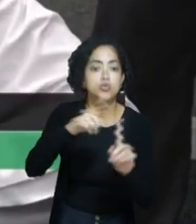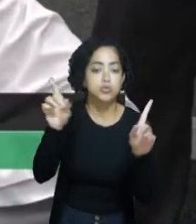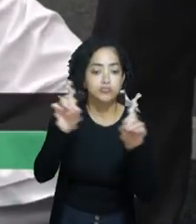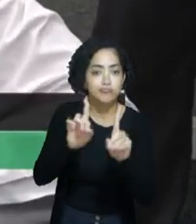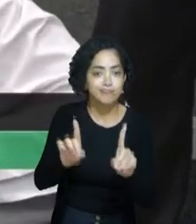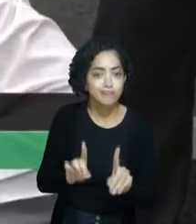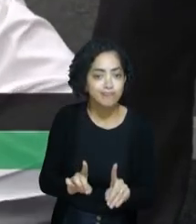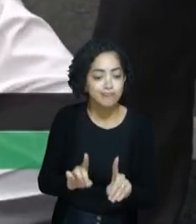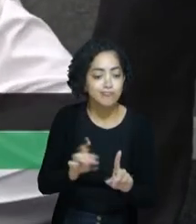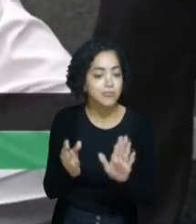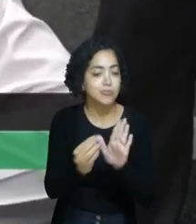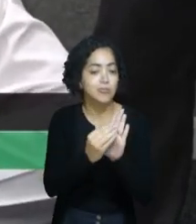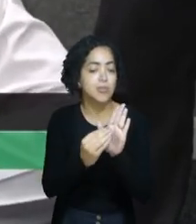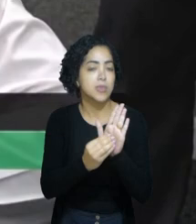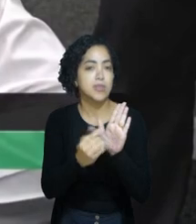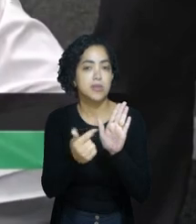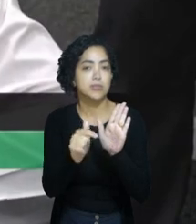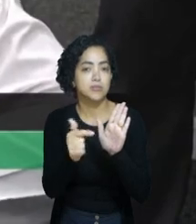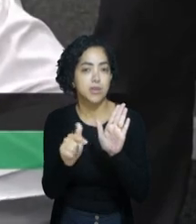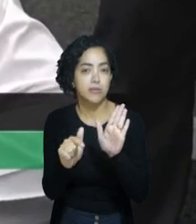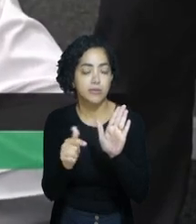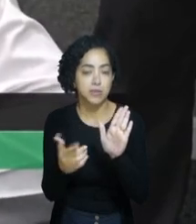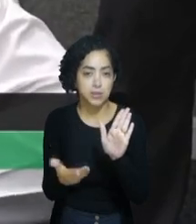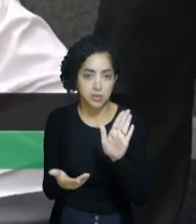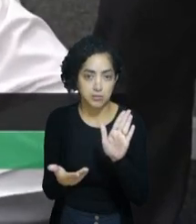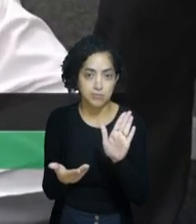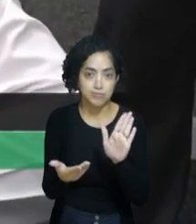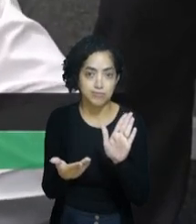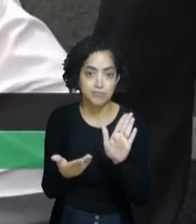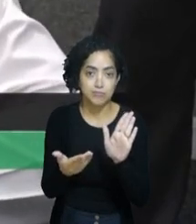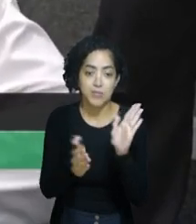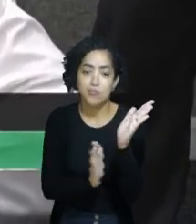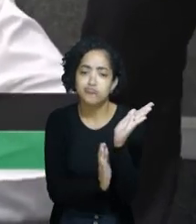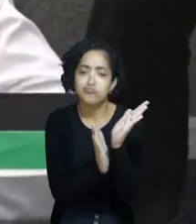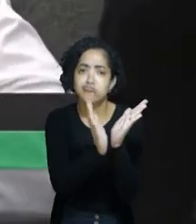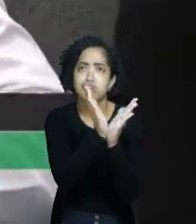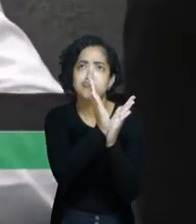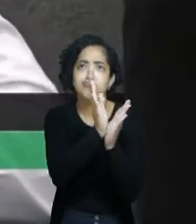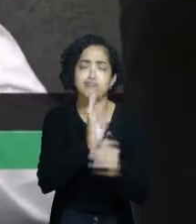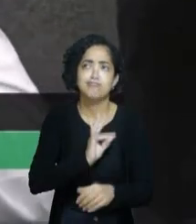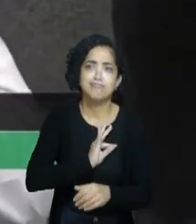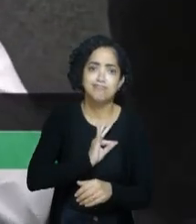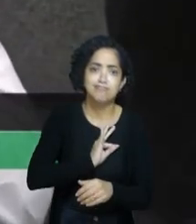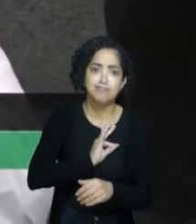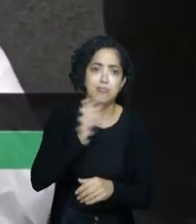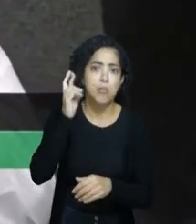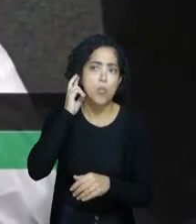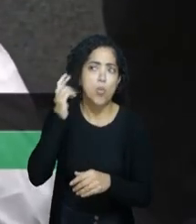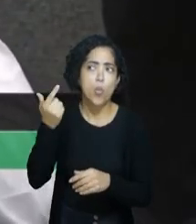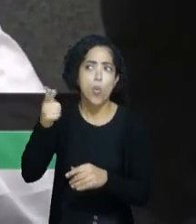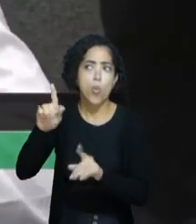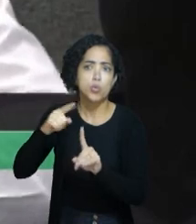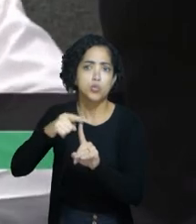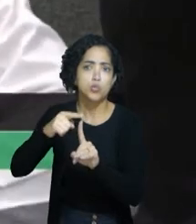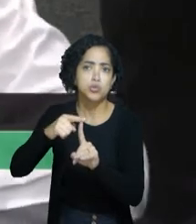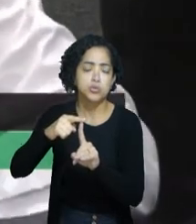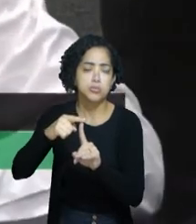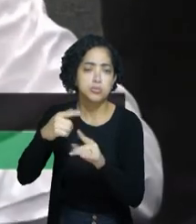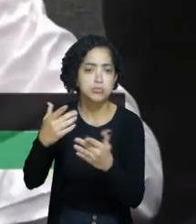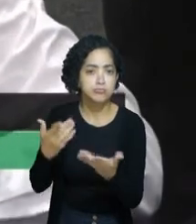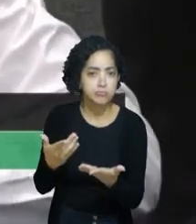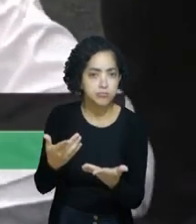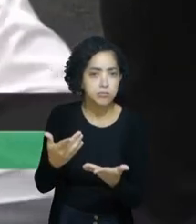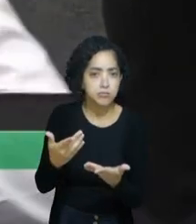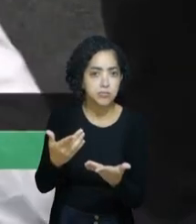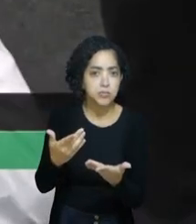contemplados E aí numa interpretação técnico burocrática alguém entendeu não surdez é outro tipo de deficiência então para a